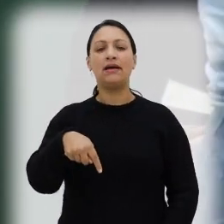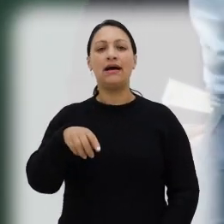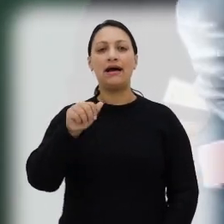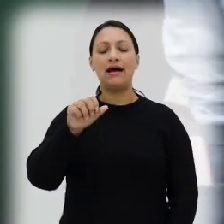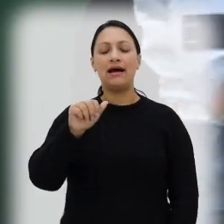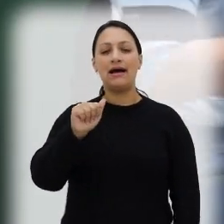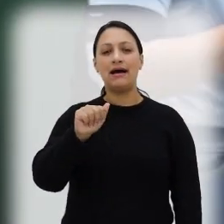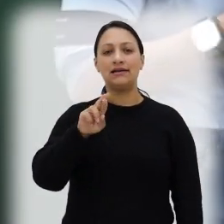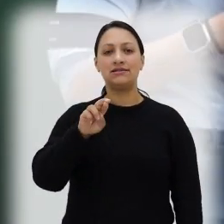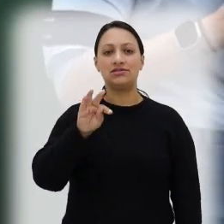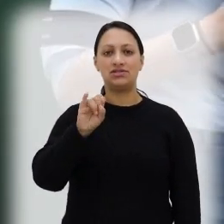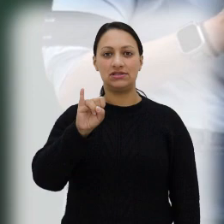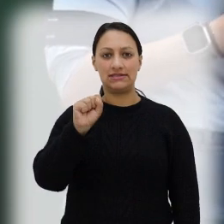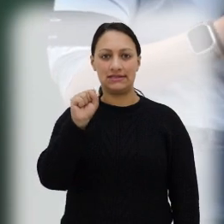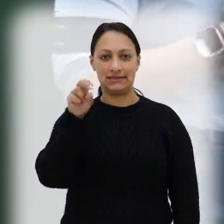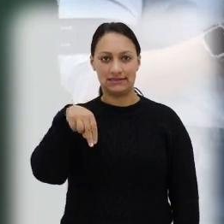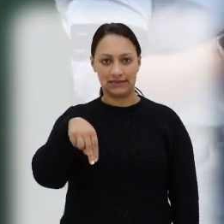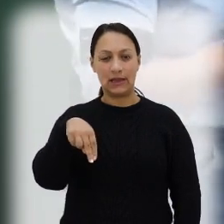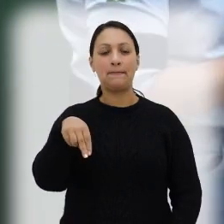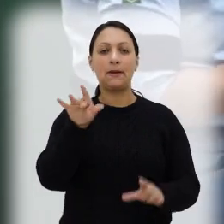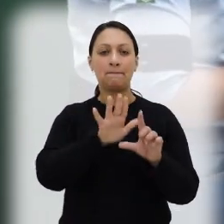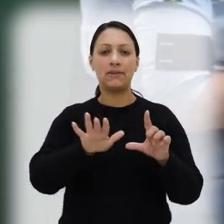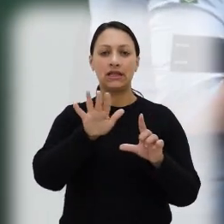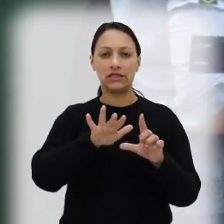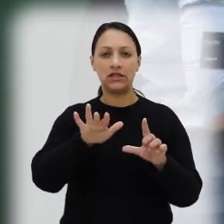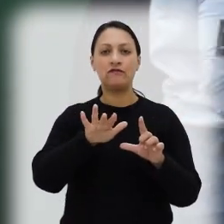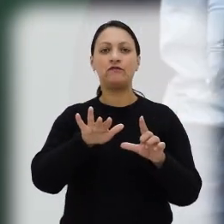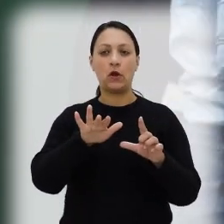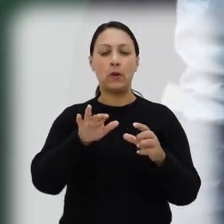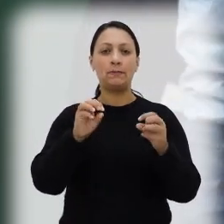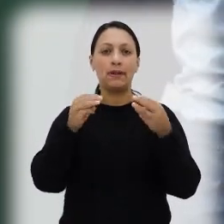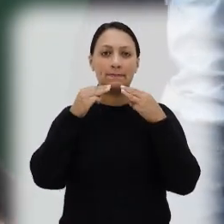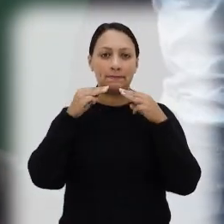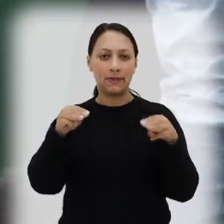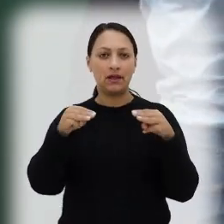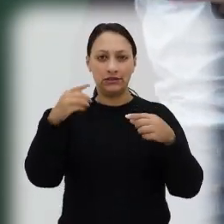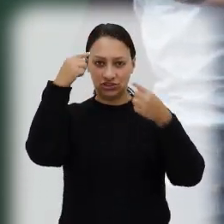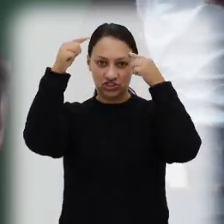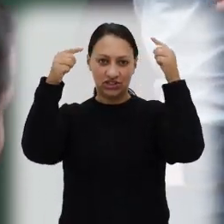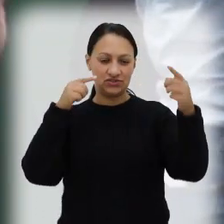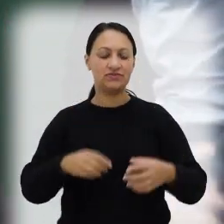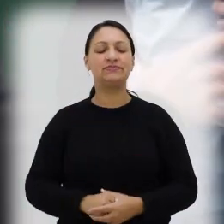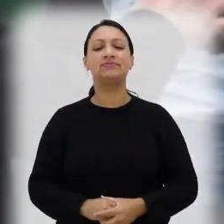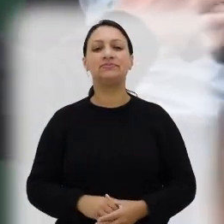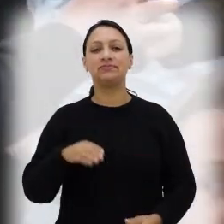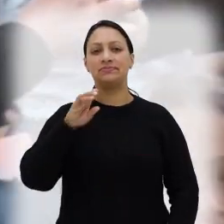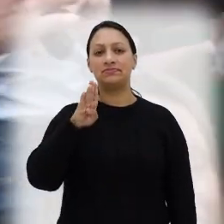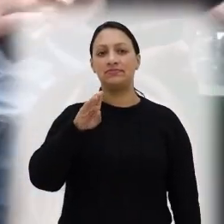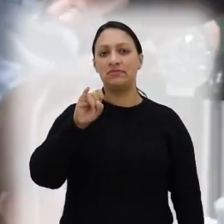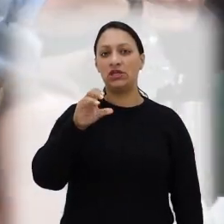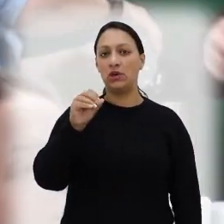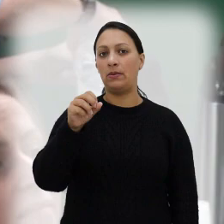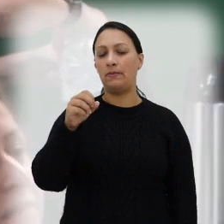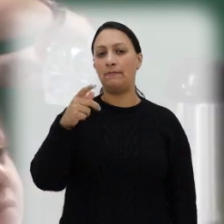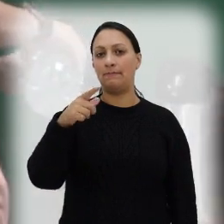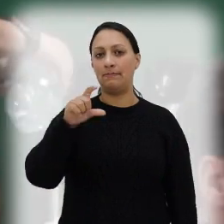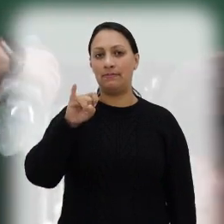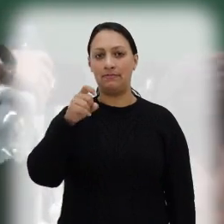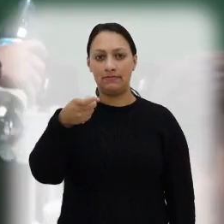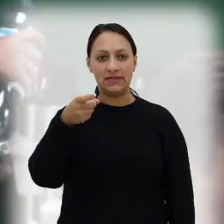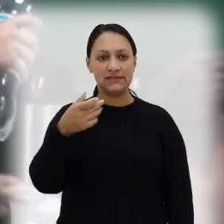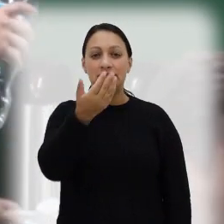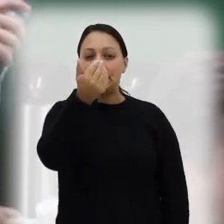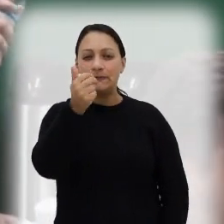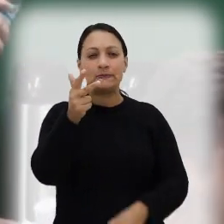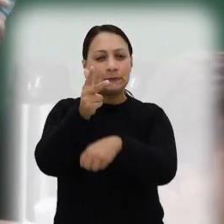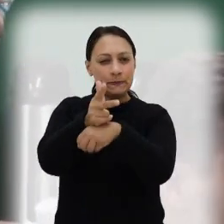de automação criativa, uma plataforma de marketing. Bioplix. Vem aqui que tu vai